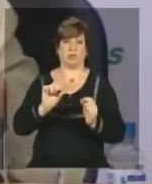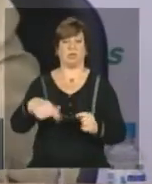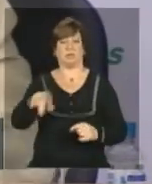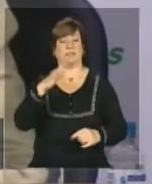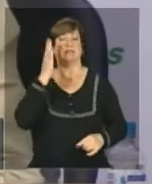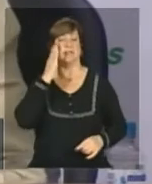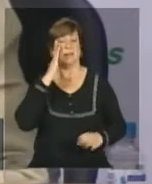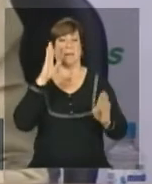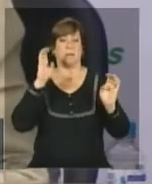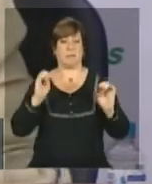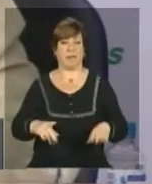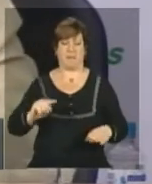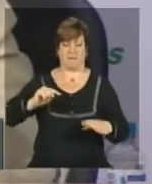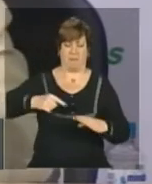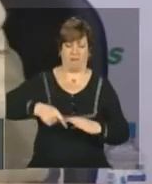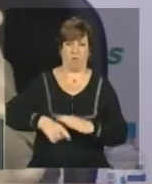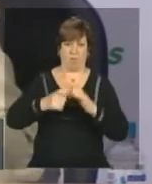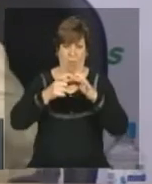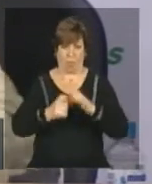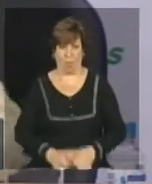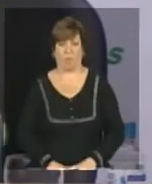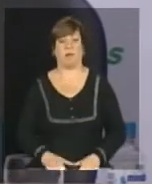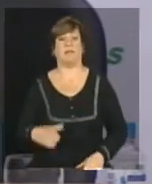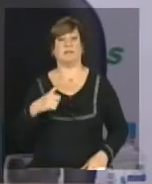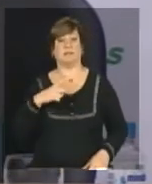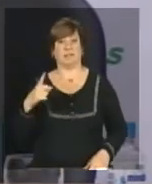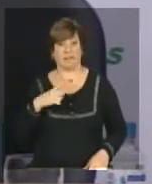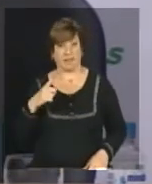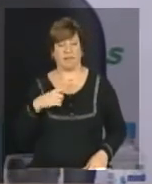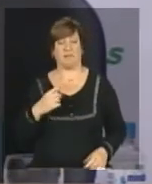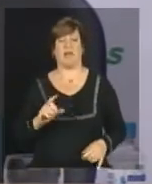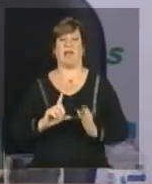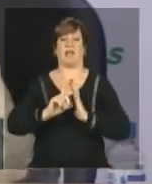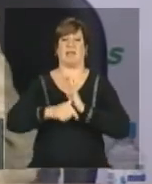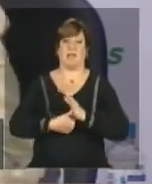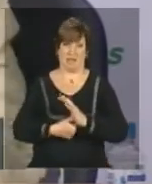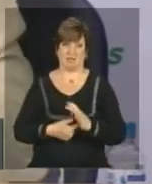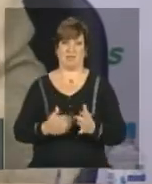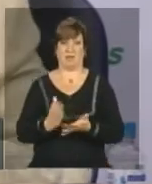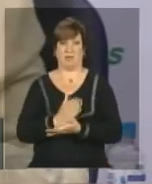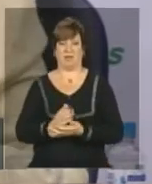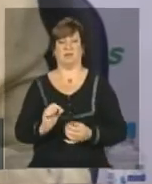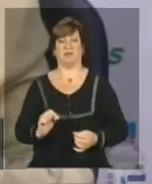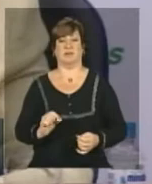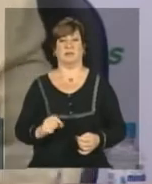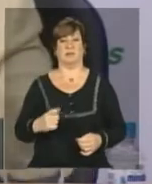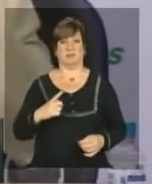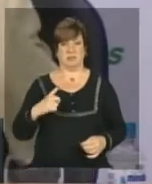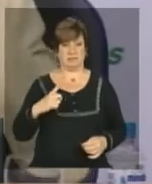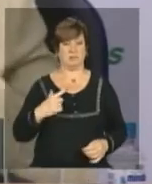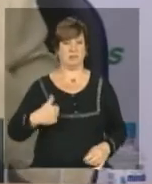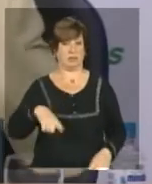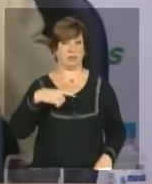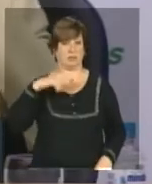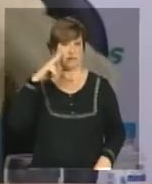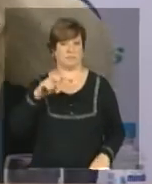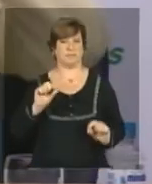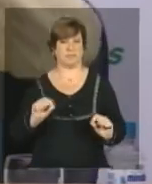bastante bem, as sondas de perfuração, tiveram algum nível de atraso. Nós estamos olhando